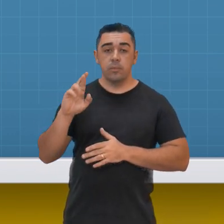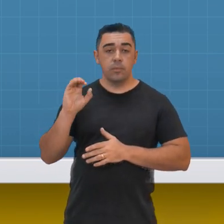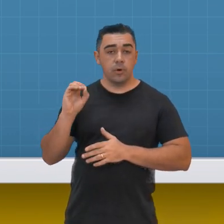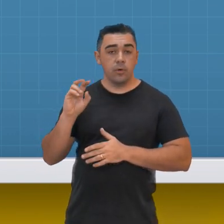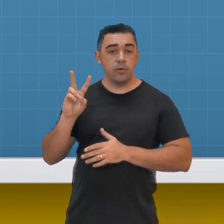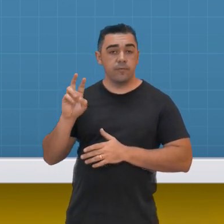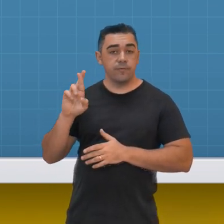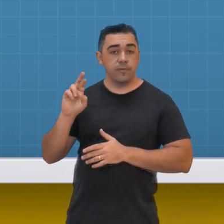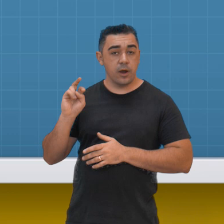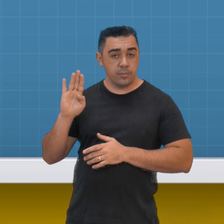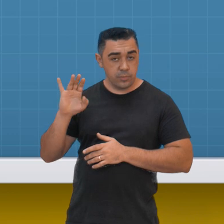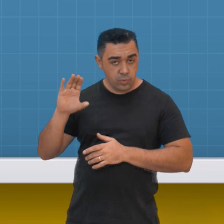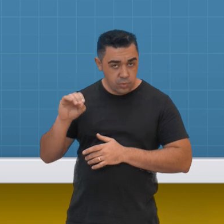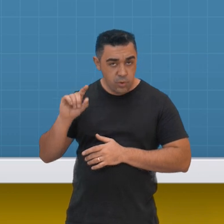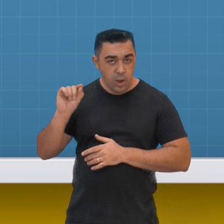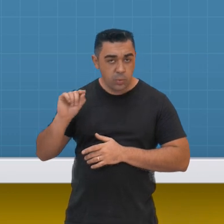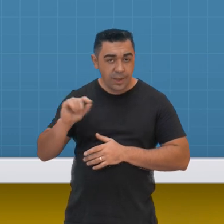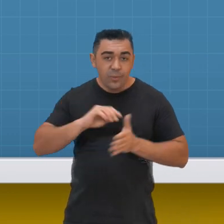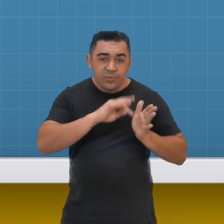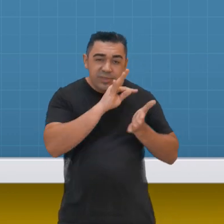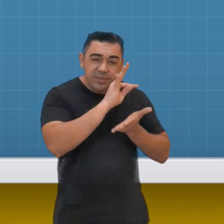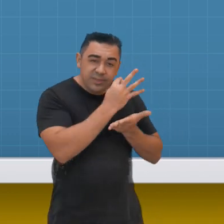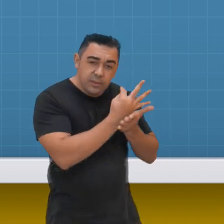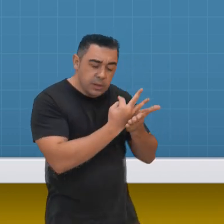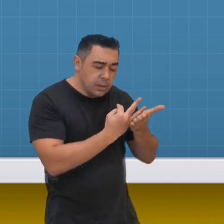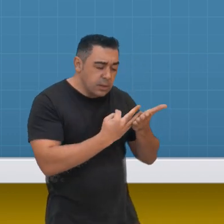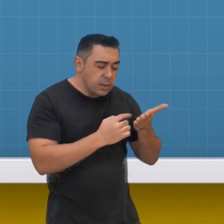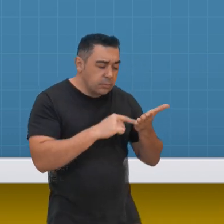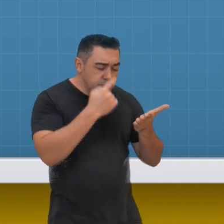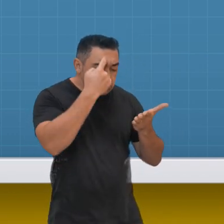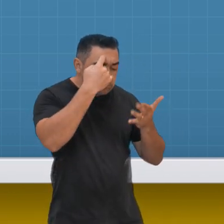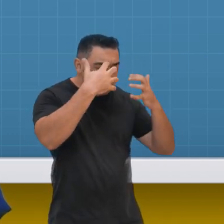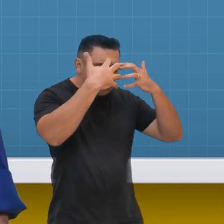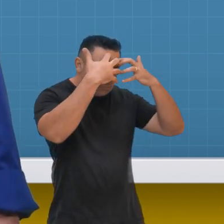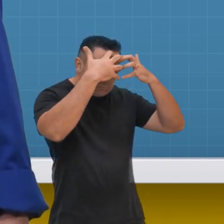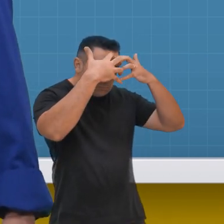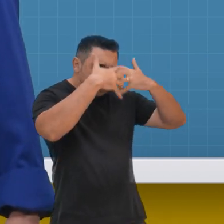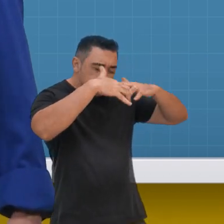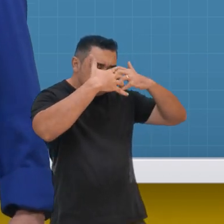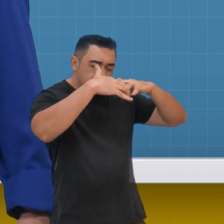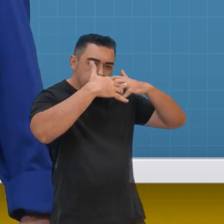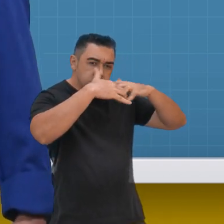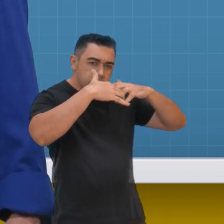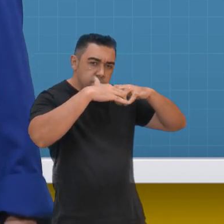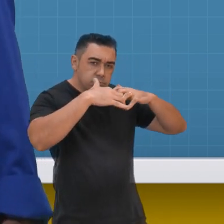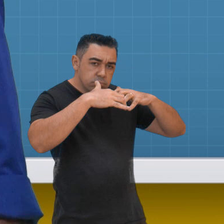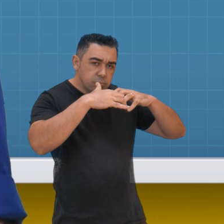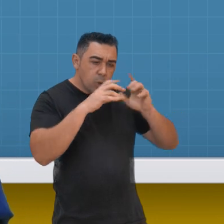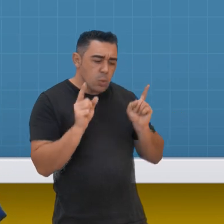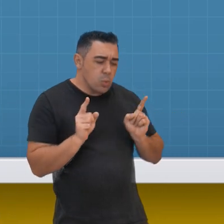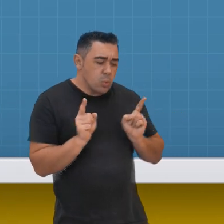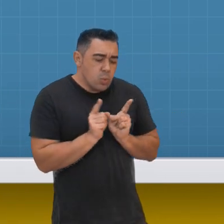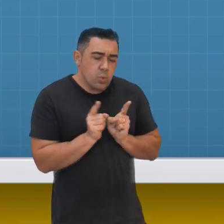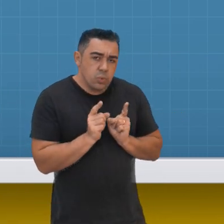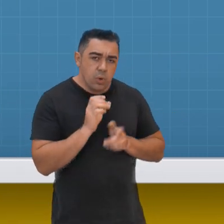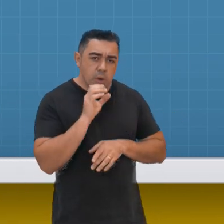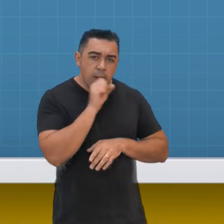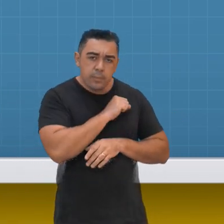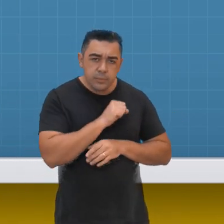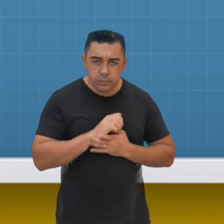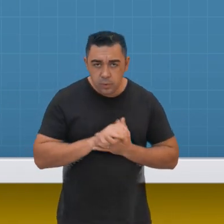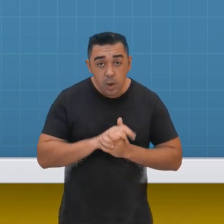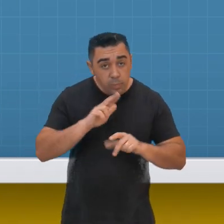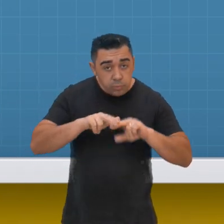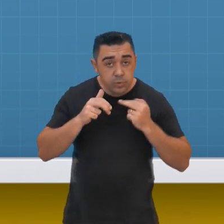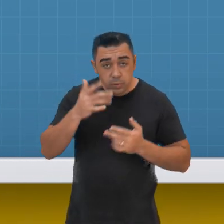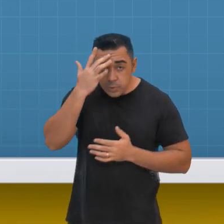texto reflexivo. Olha que legal, para a gente parar e pensar um pouquinho. É um texto muito curto, rapidinho, por isso